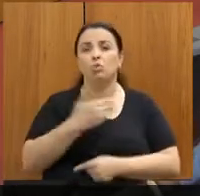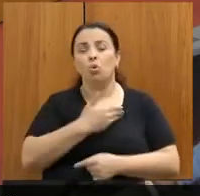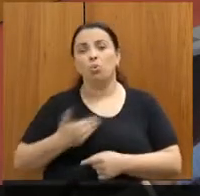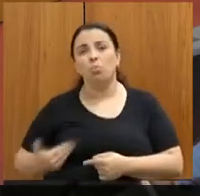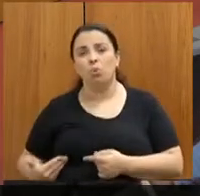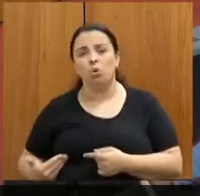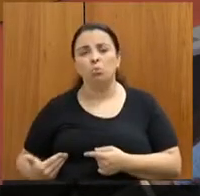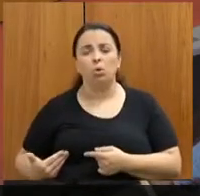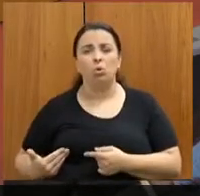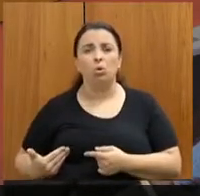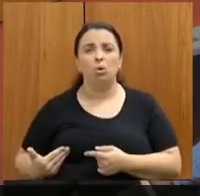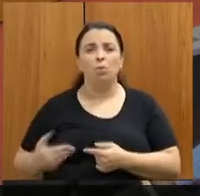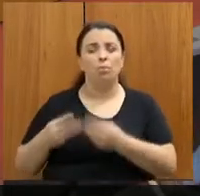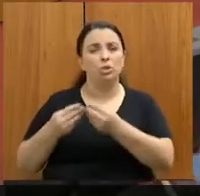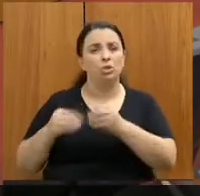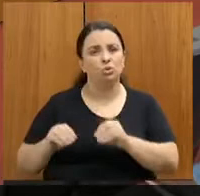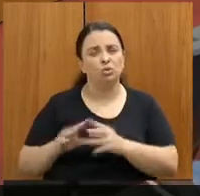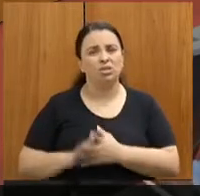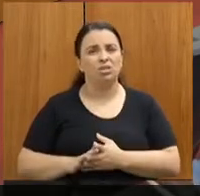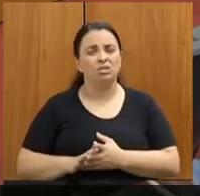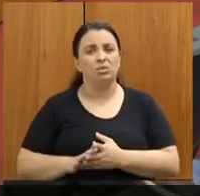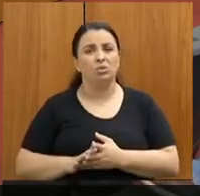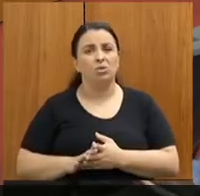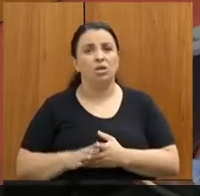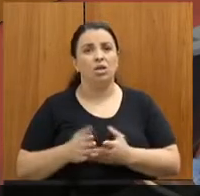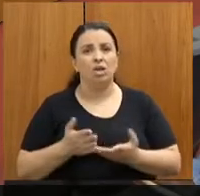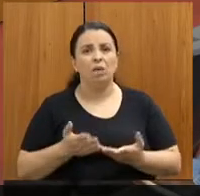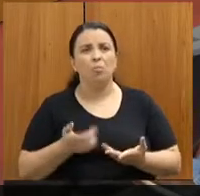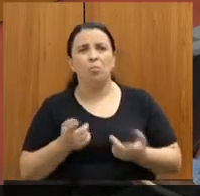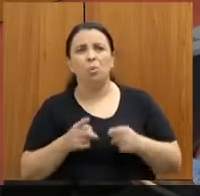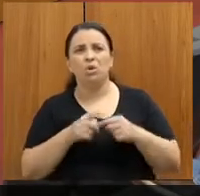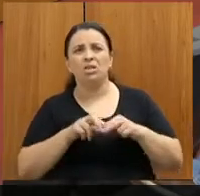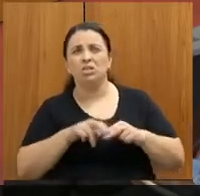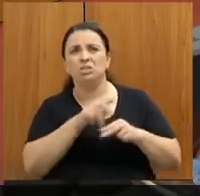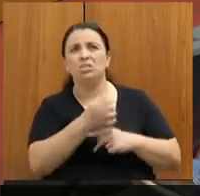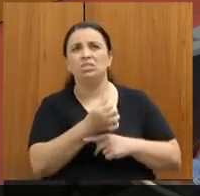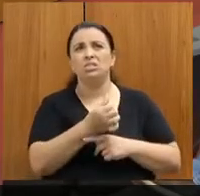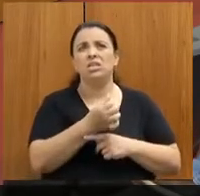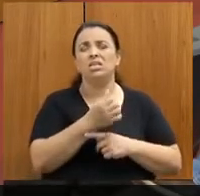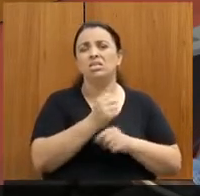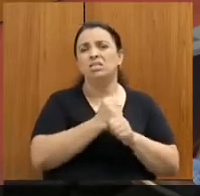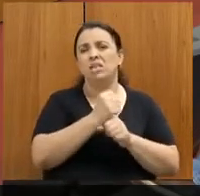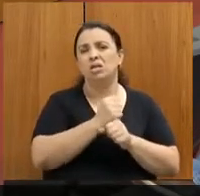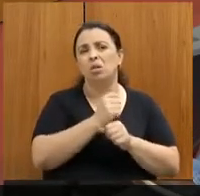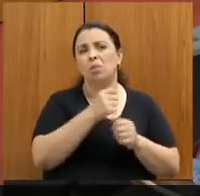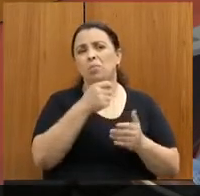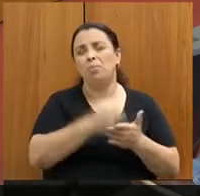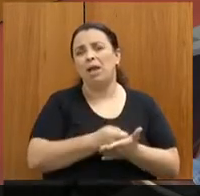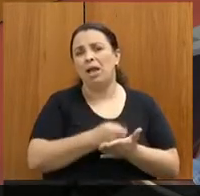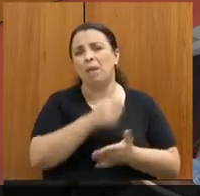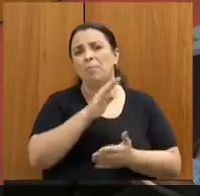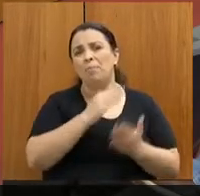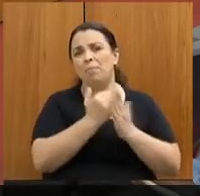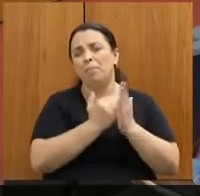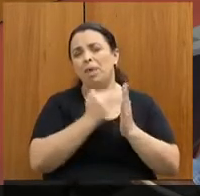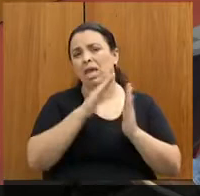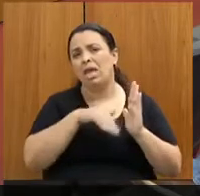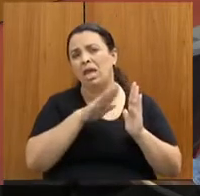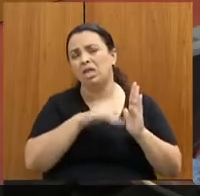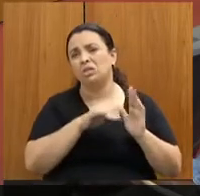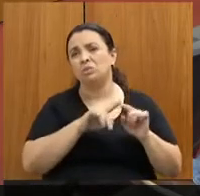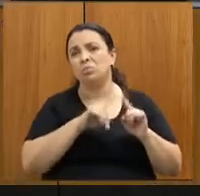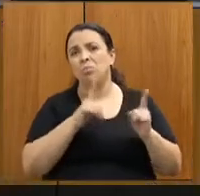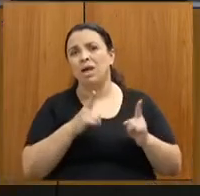troca seis anos pagando um pouco menos a dívida tendo que é realizar um sacrifício ainda maior